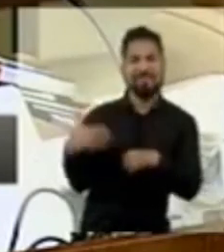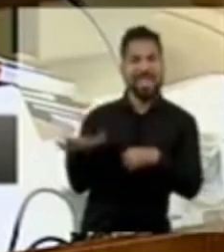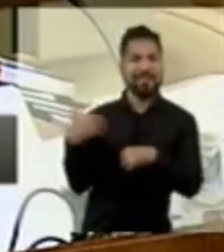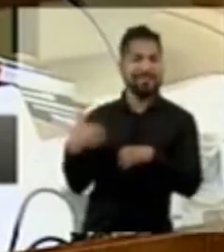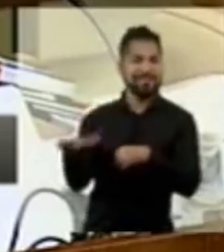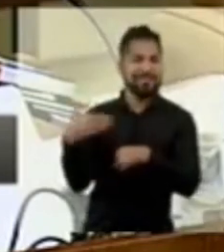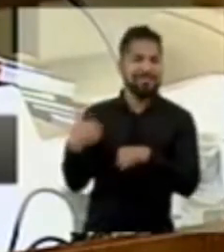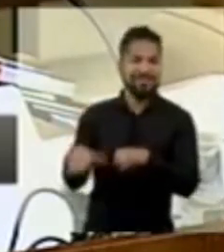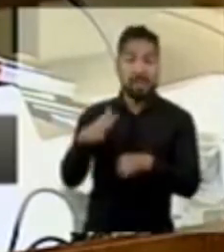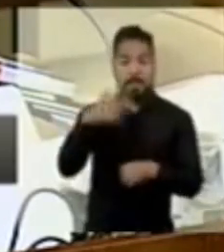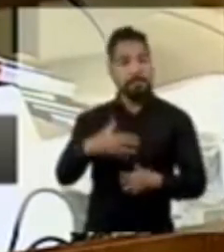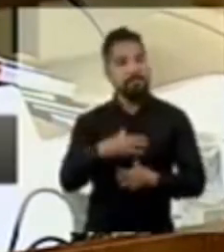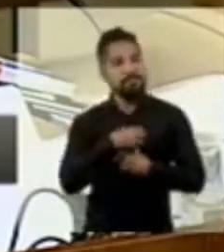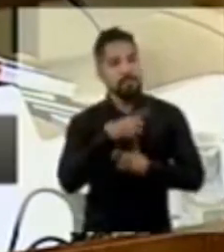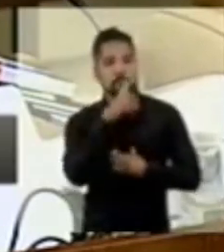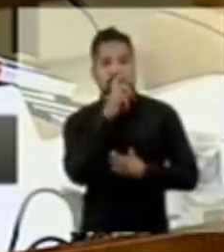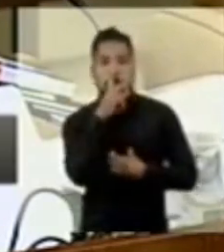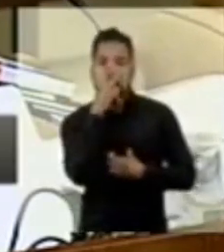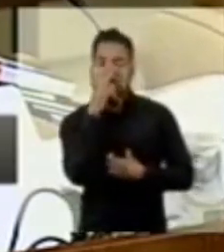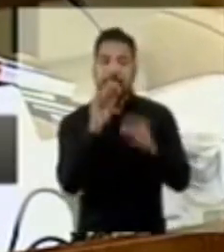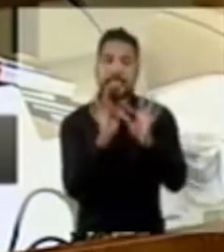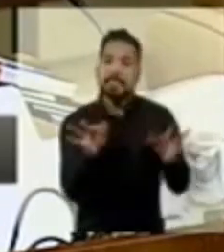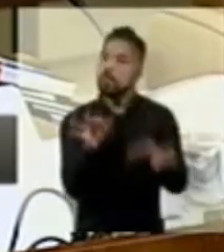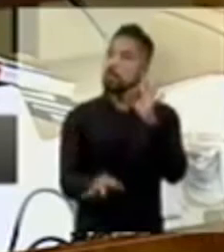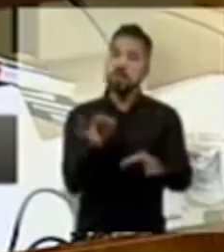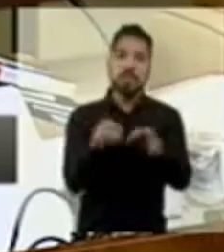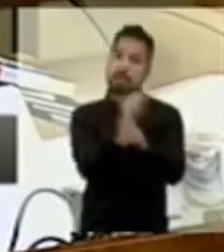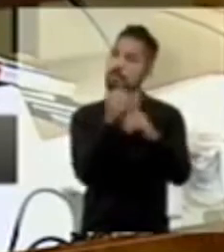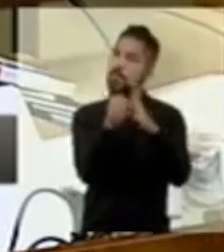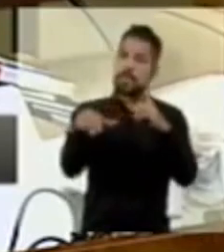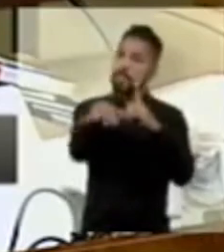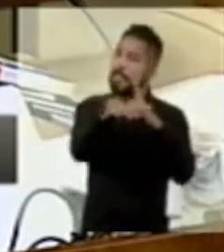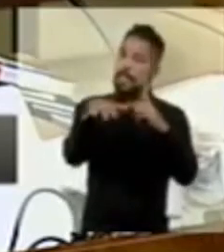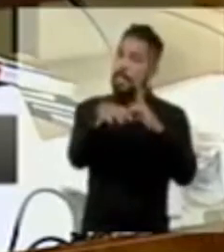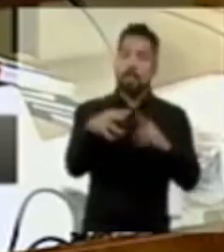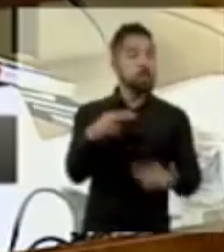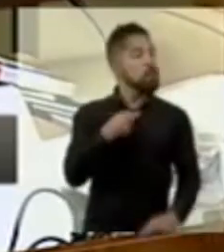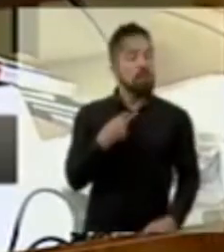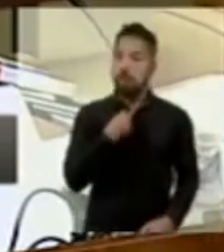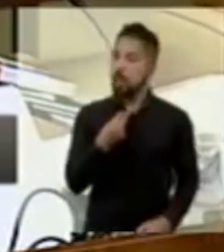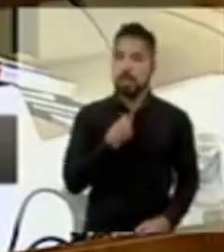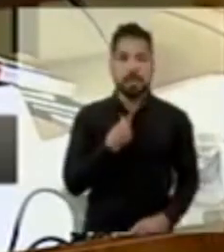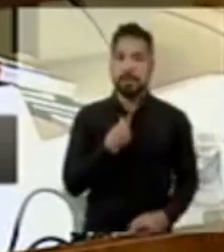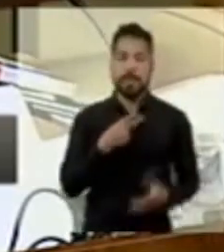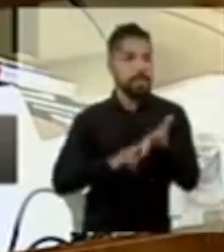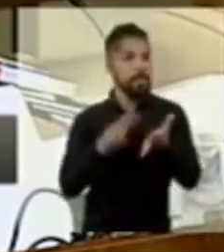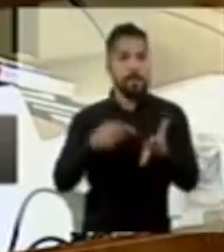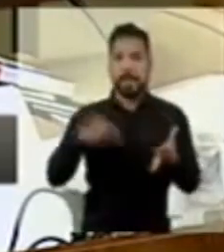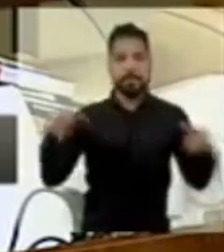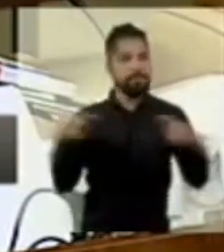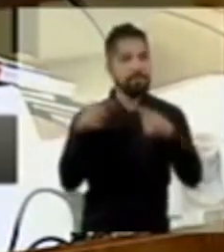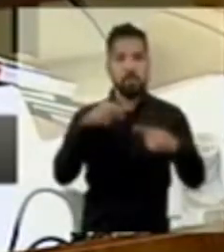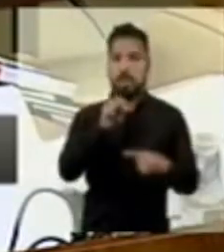e frustra os sentimentos mínimos de justiça da sociedade não pode ser a interpretação adequada